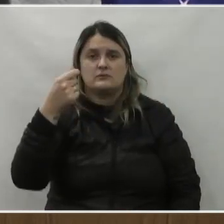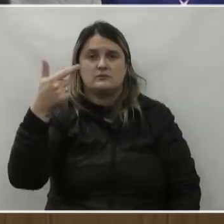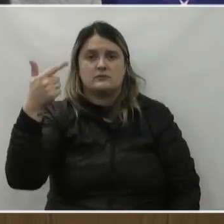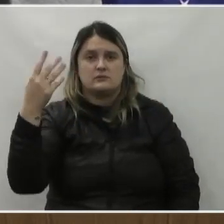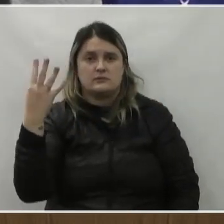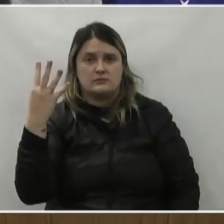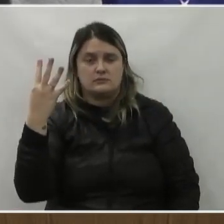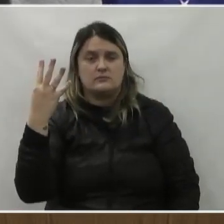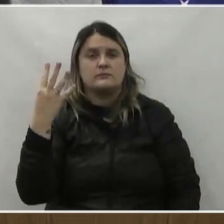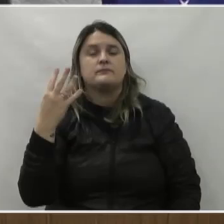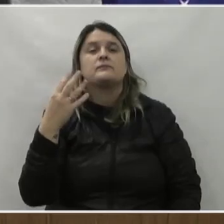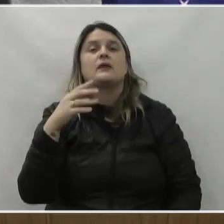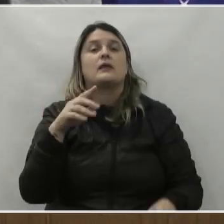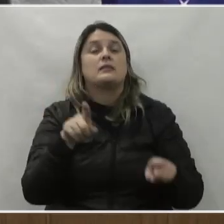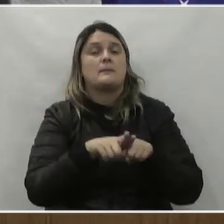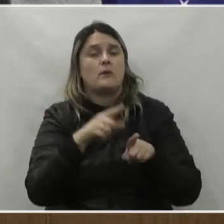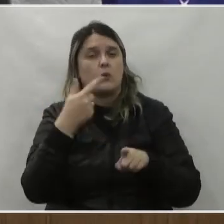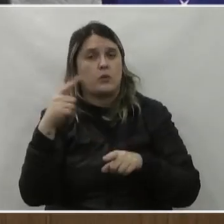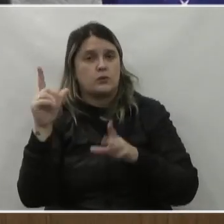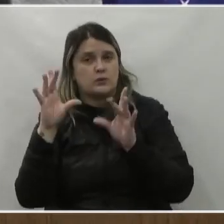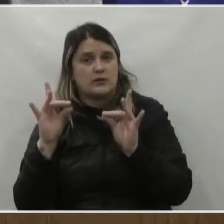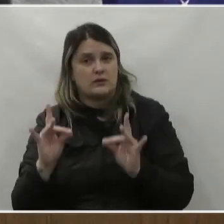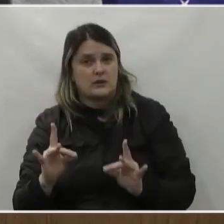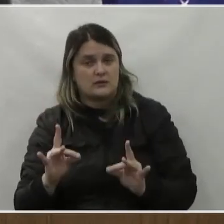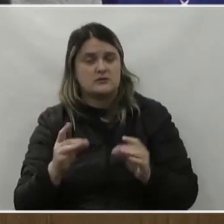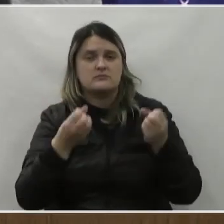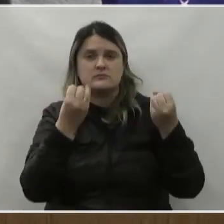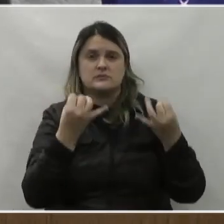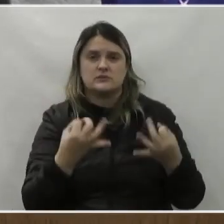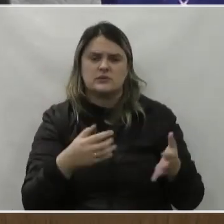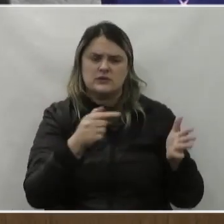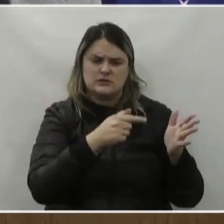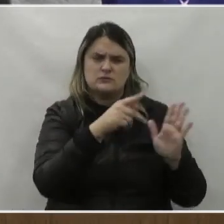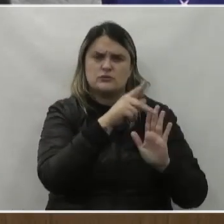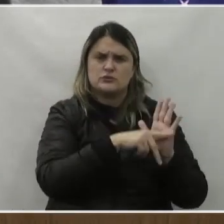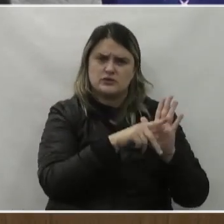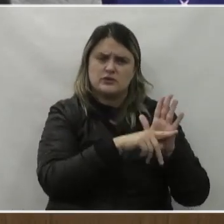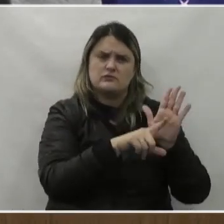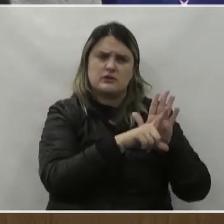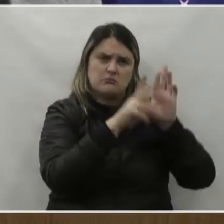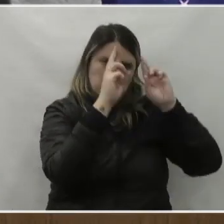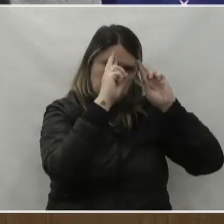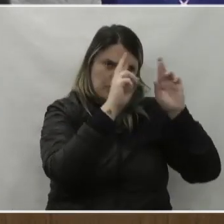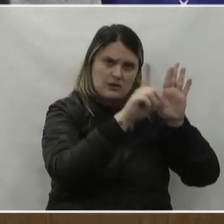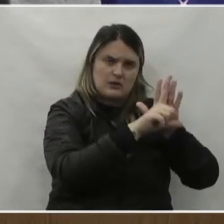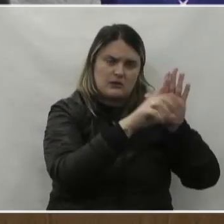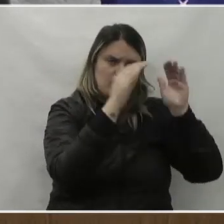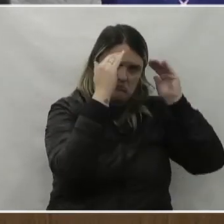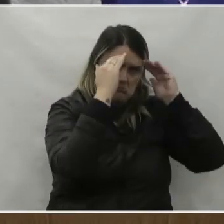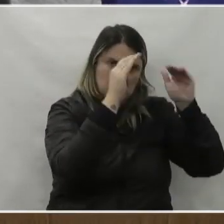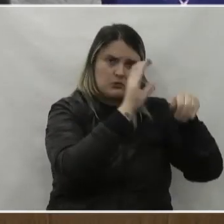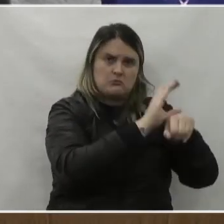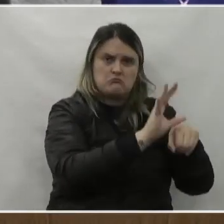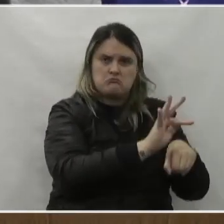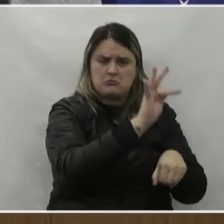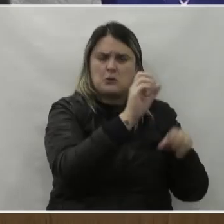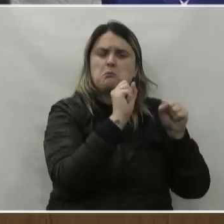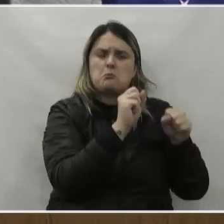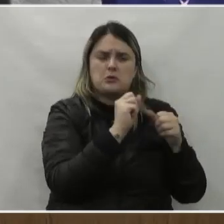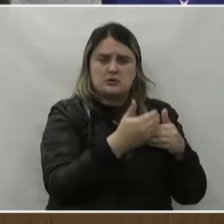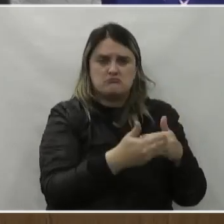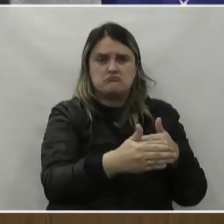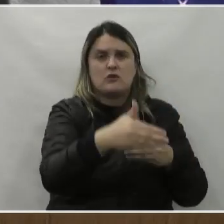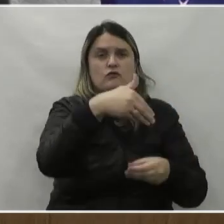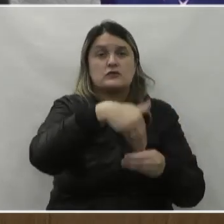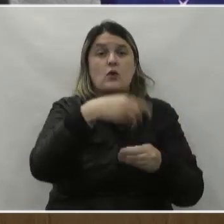5.184/2024, e da outras providências. Fundamentação: o projeto de lei é legal e constitucional, devendo o mesmo seguir para a votação